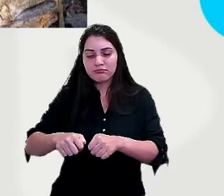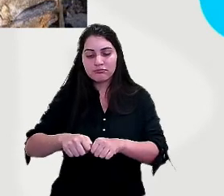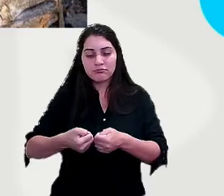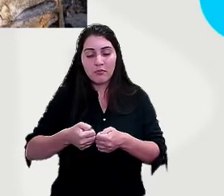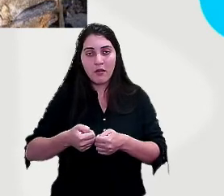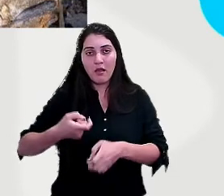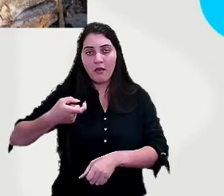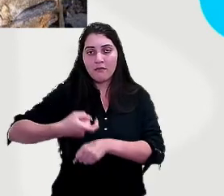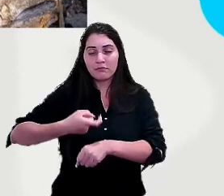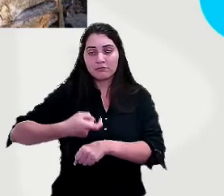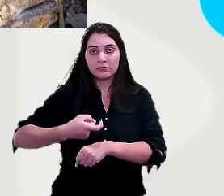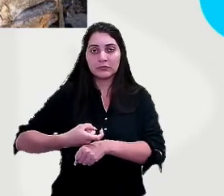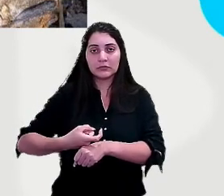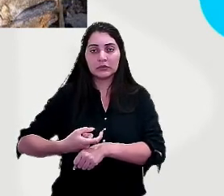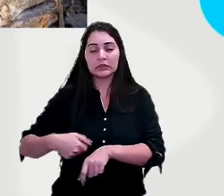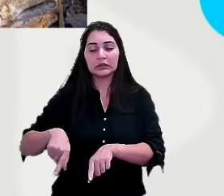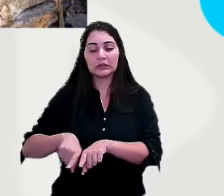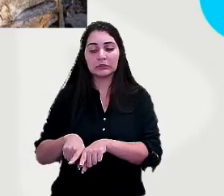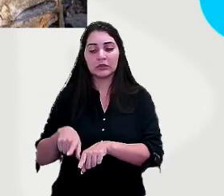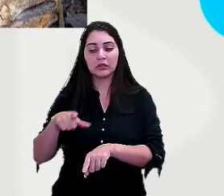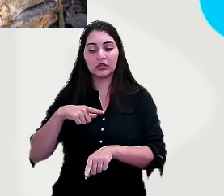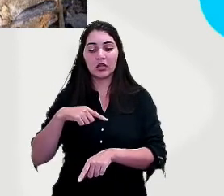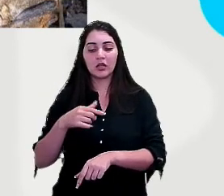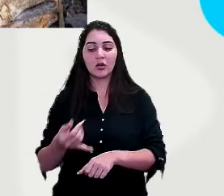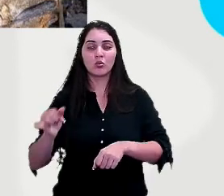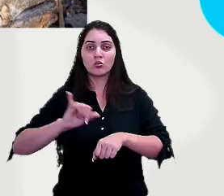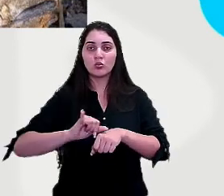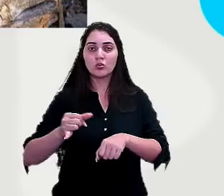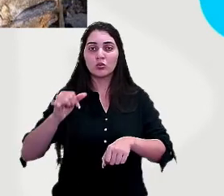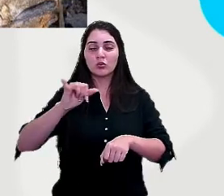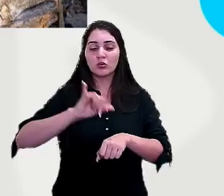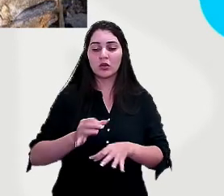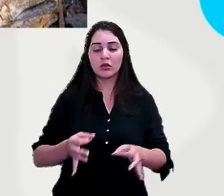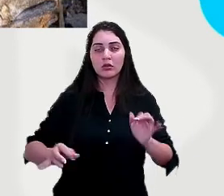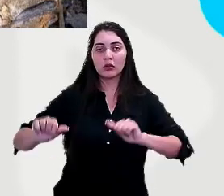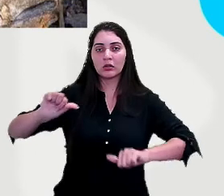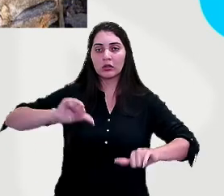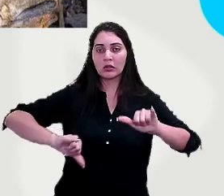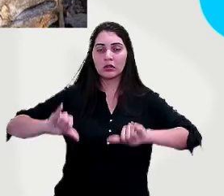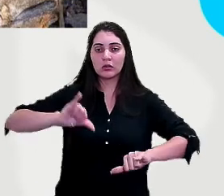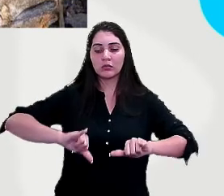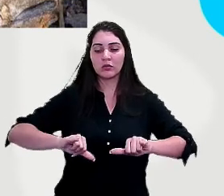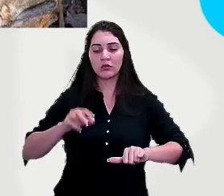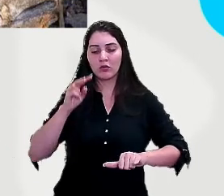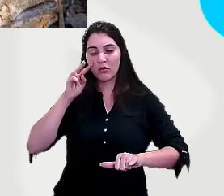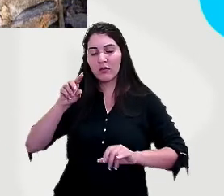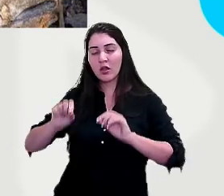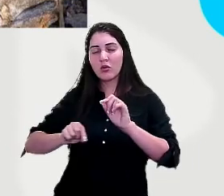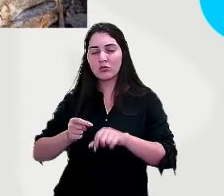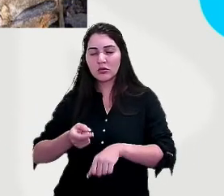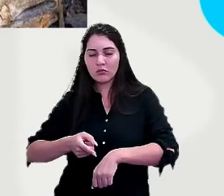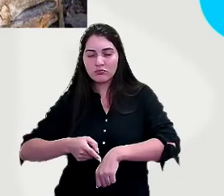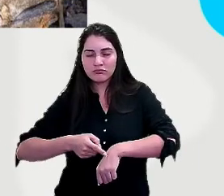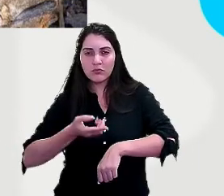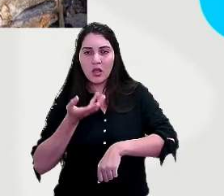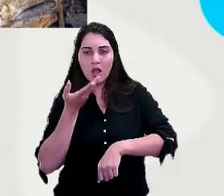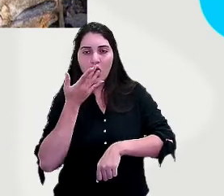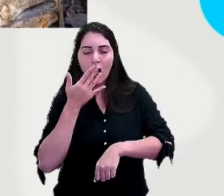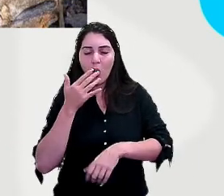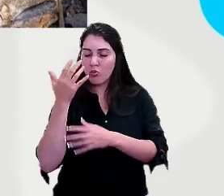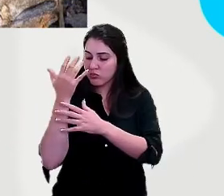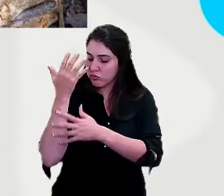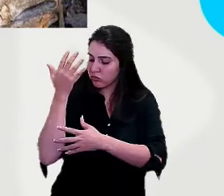rocha. E tem o temperismo químico que a gente observa a partir daquelas manchas, né? Que vai haver uma alteração química, uma transformação nessa